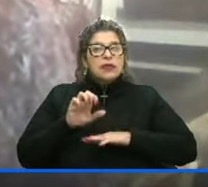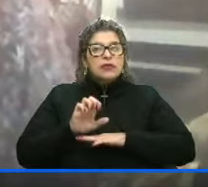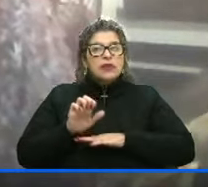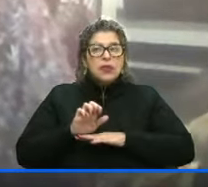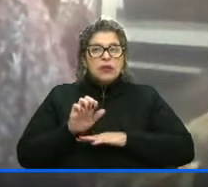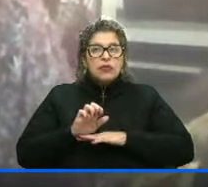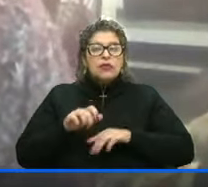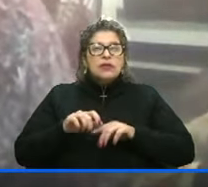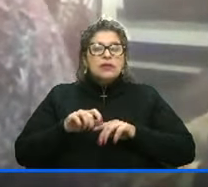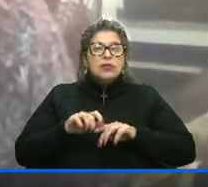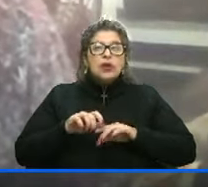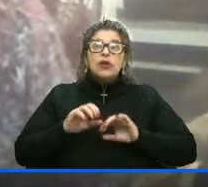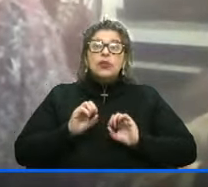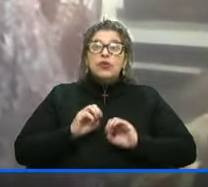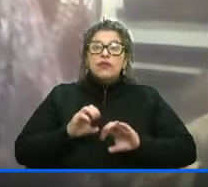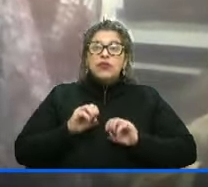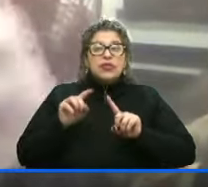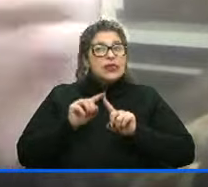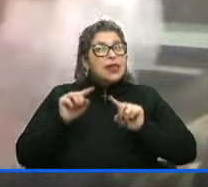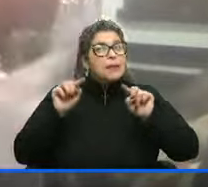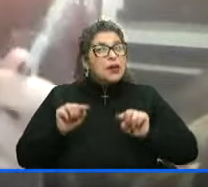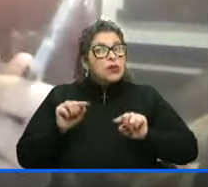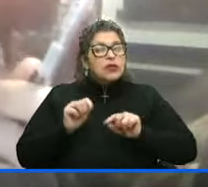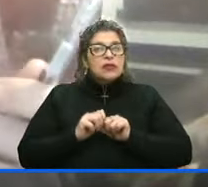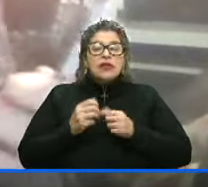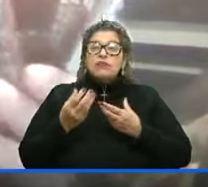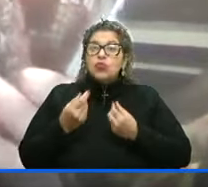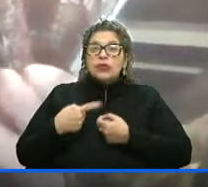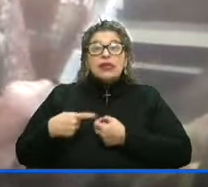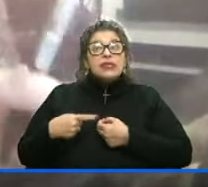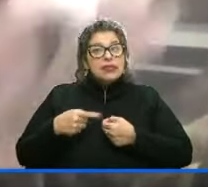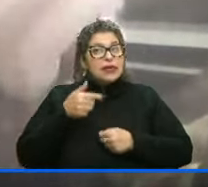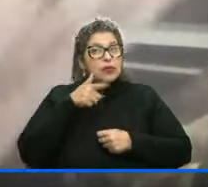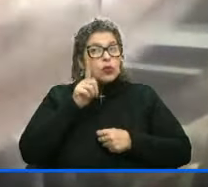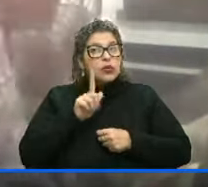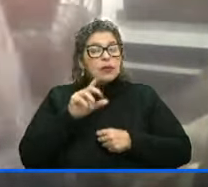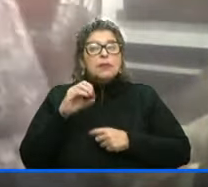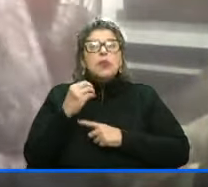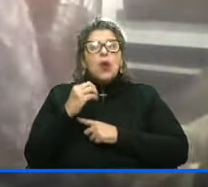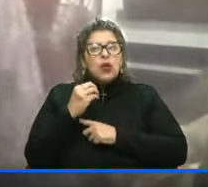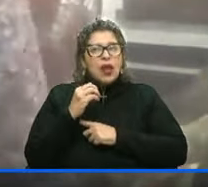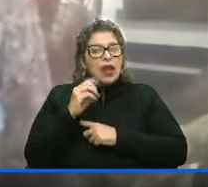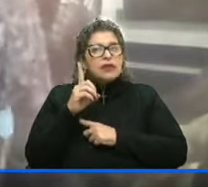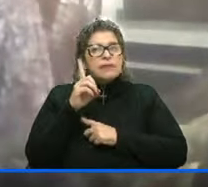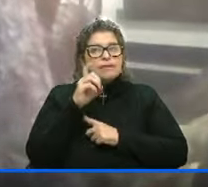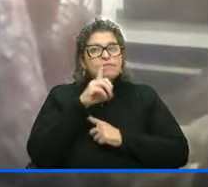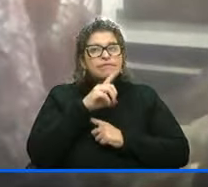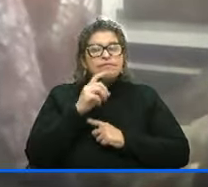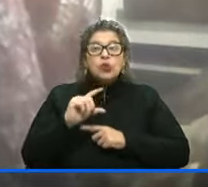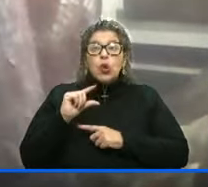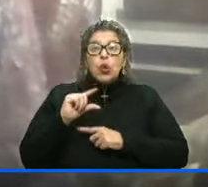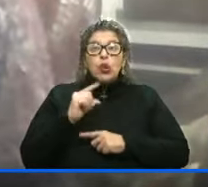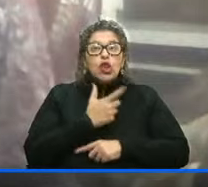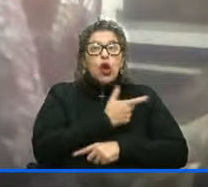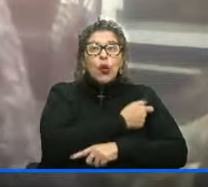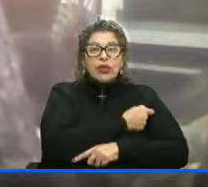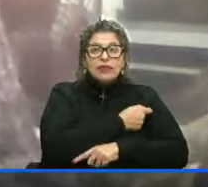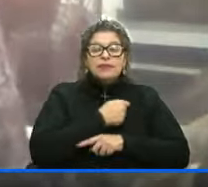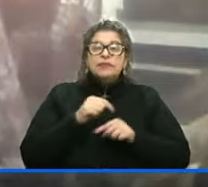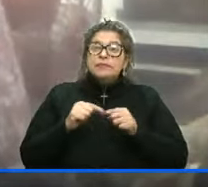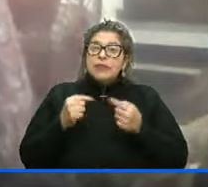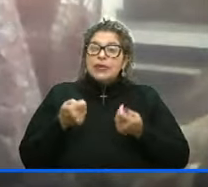né, professores e trabalhadores, que muitas cidades estão conseguindo fazer. Eu sei que Porto Alegre tem dificuldade com doses, mas a